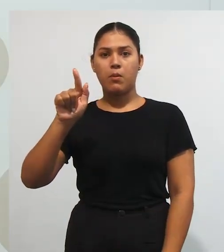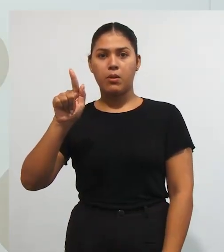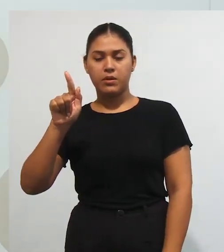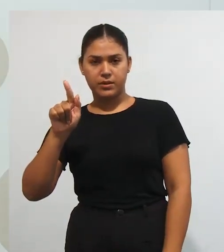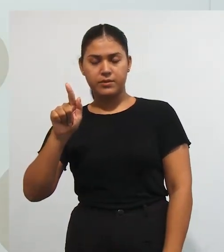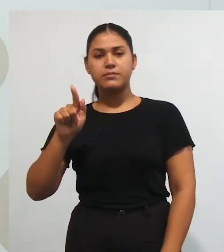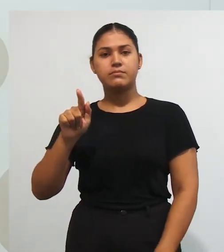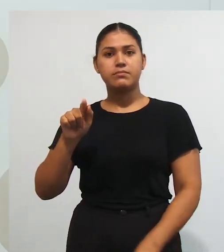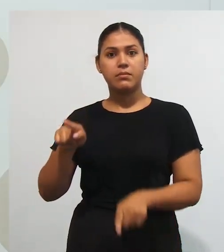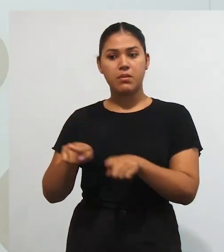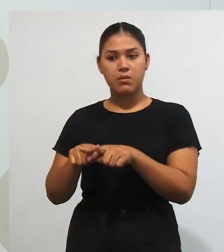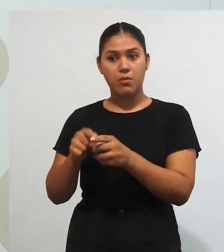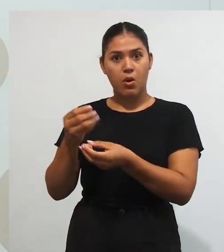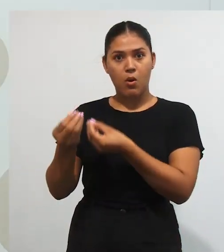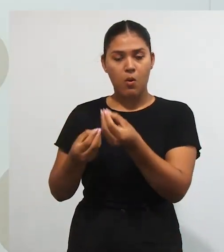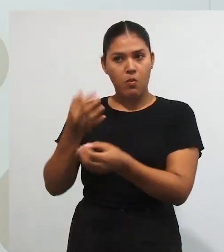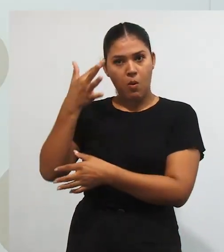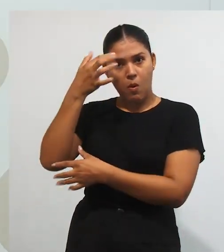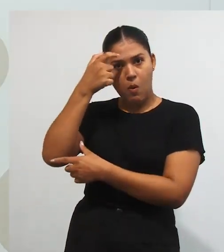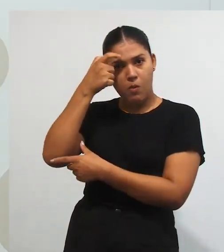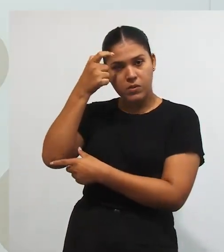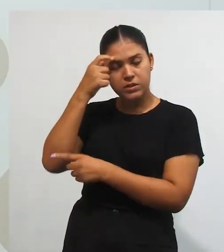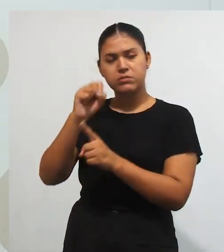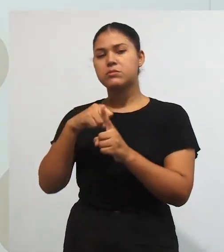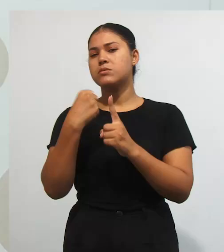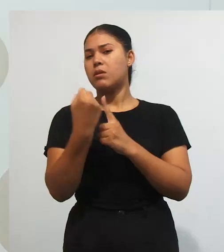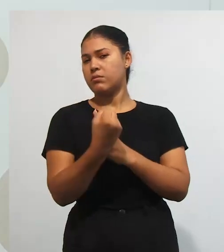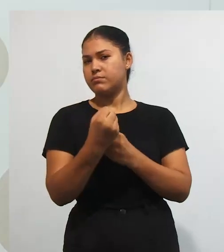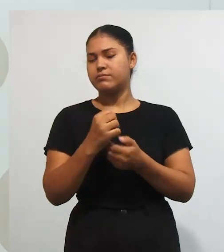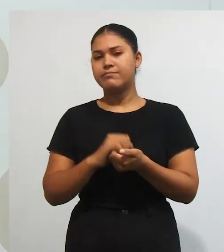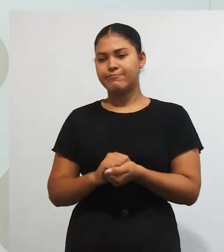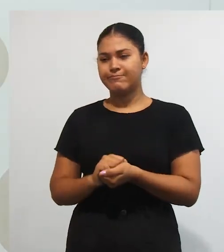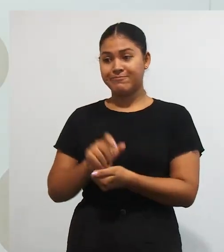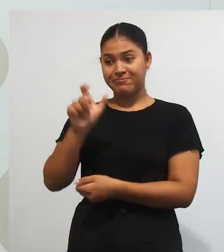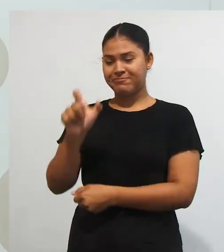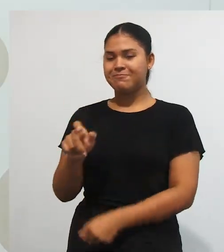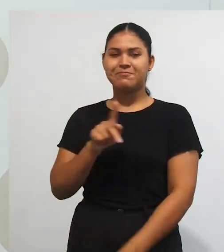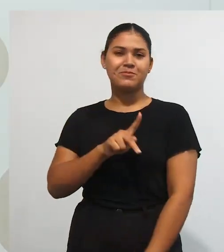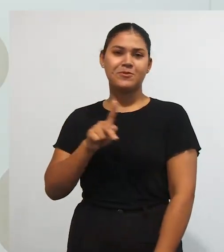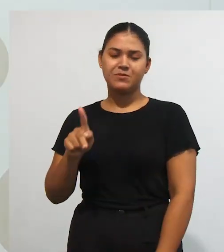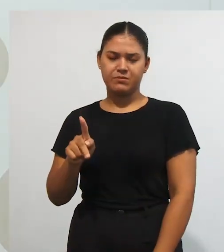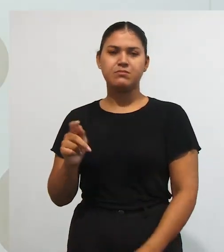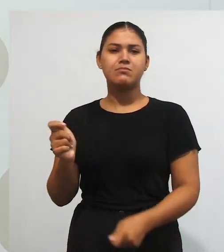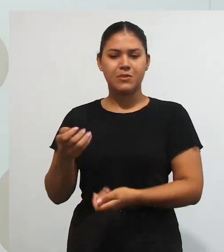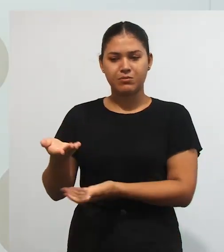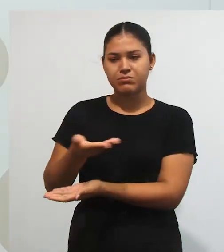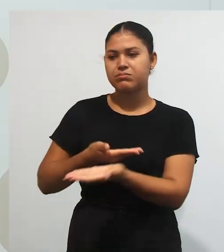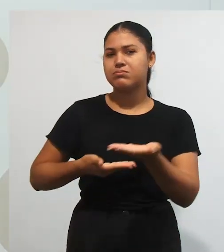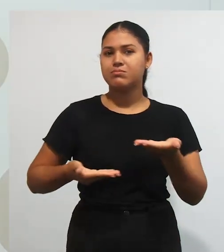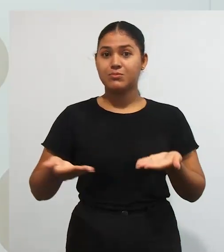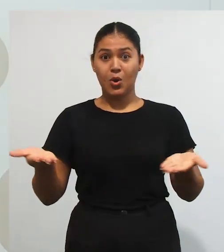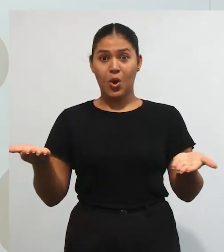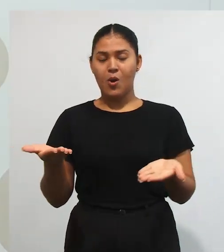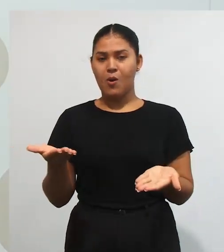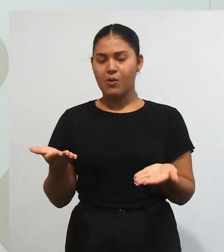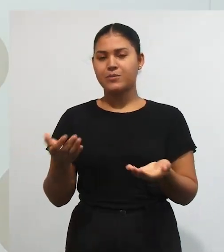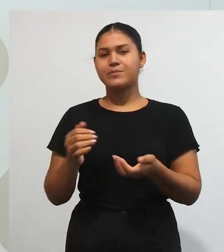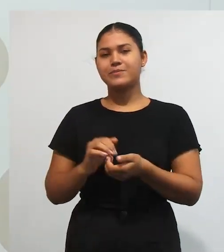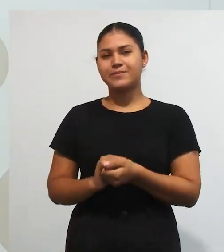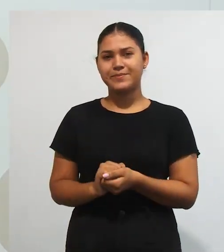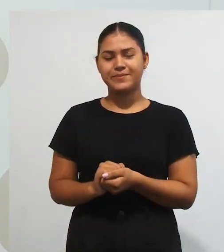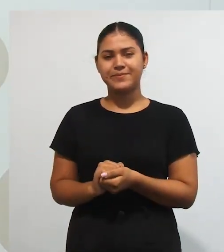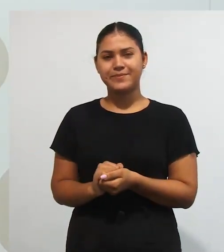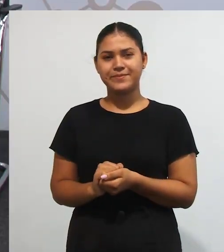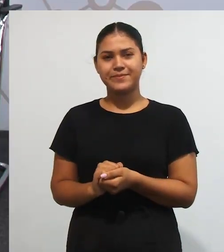da Consciência Social. Tenho certeza que o professor irá enriquecer a nossa aula.